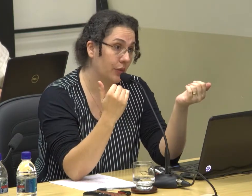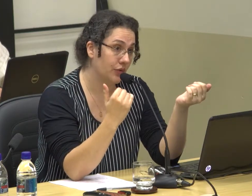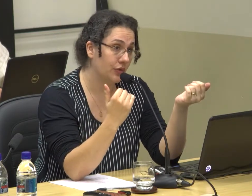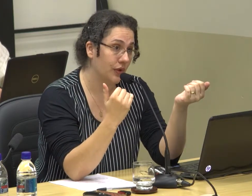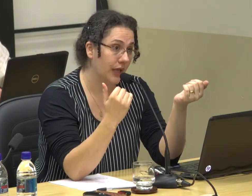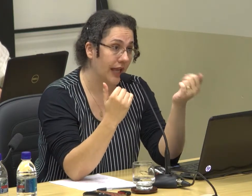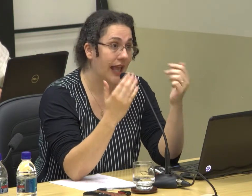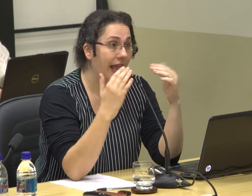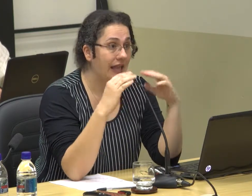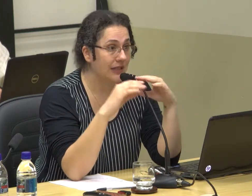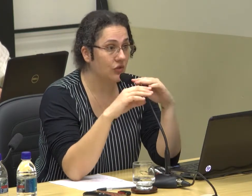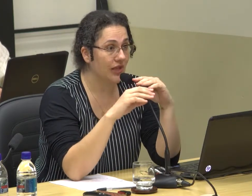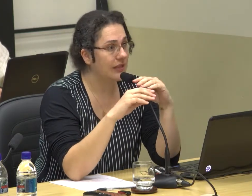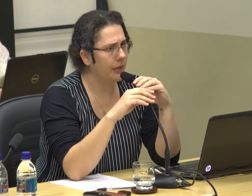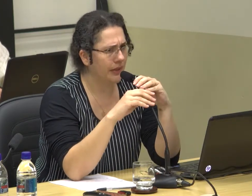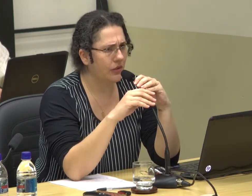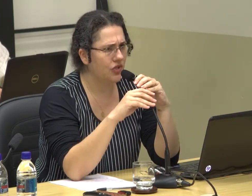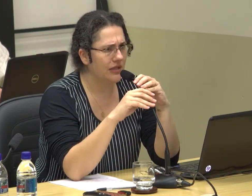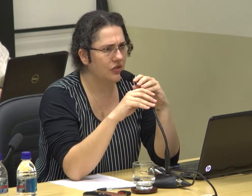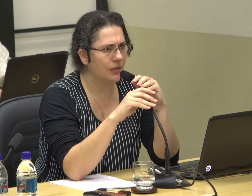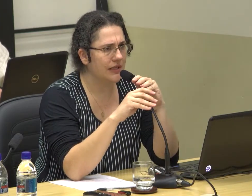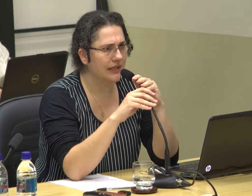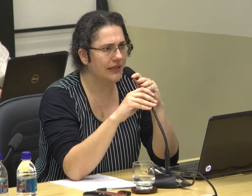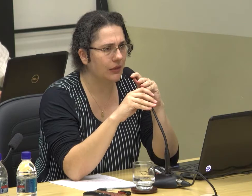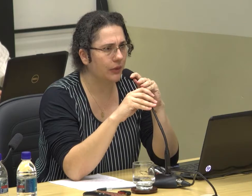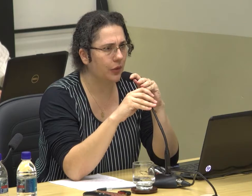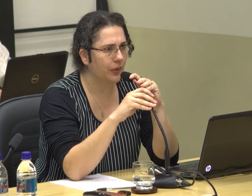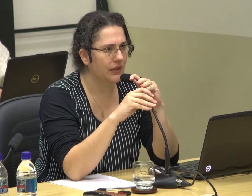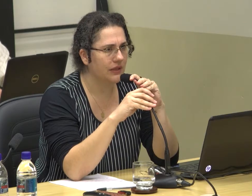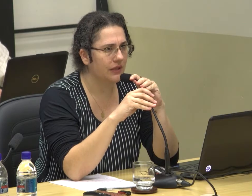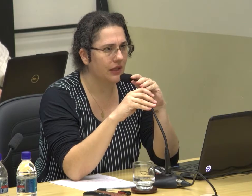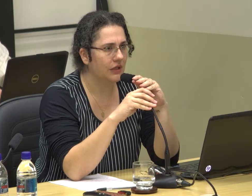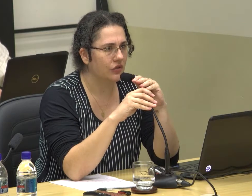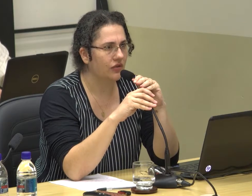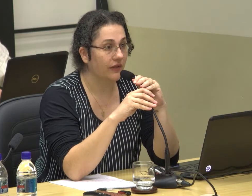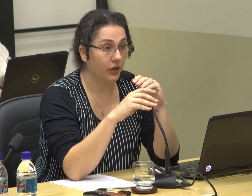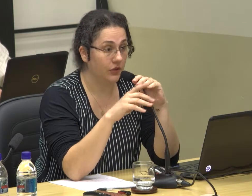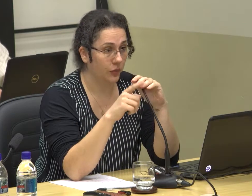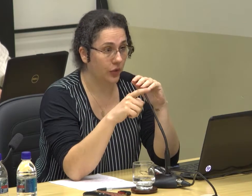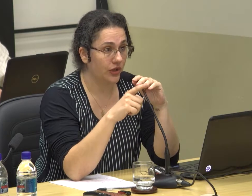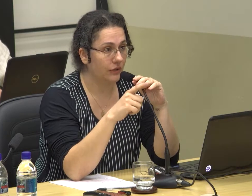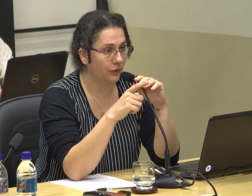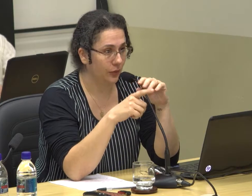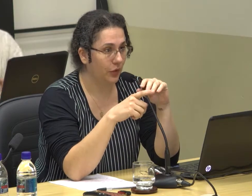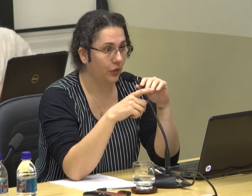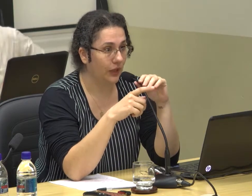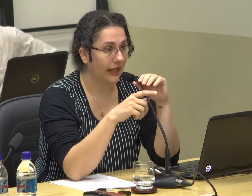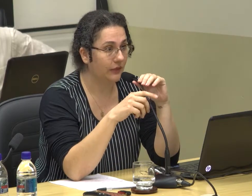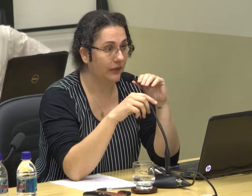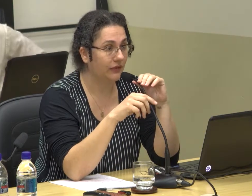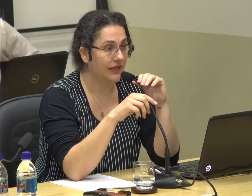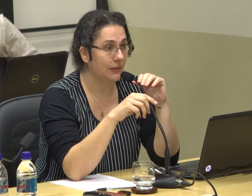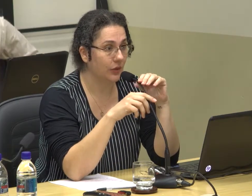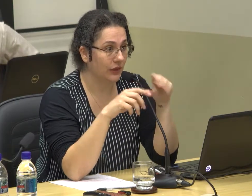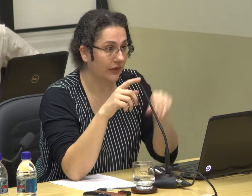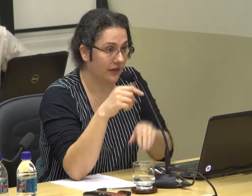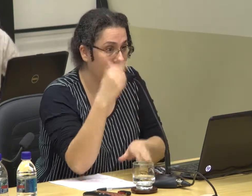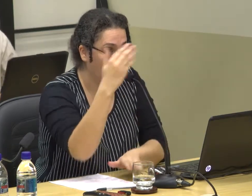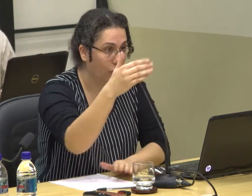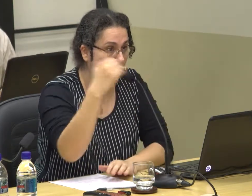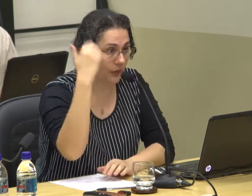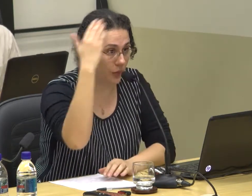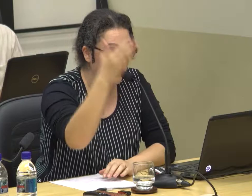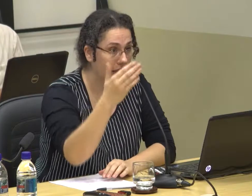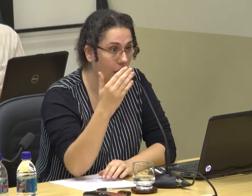sendo proposto. Essa audiência é a primeira audiência de apresentação da proposta. O projeto não foi protocolado, não vai